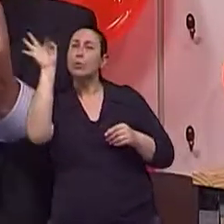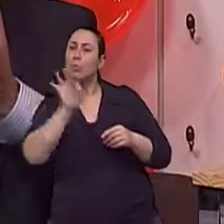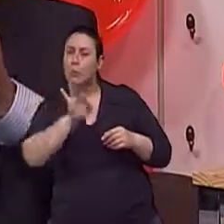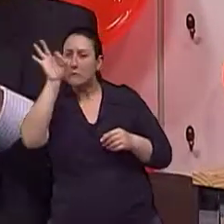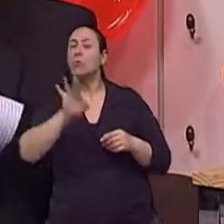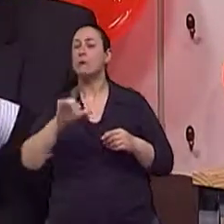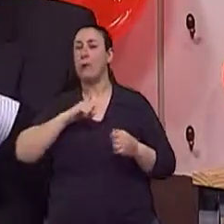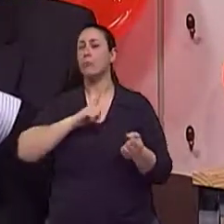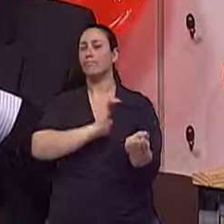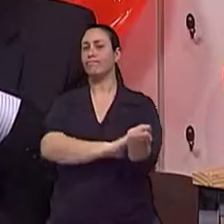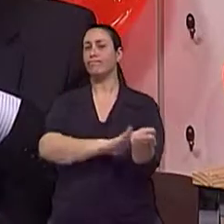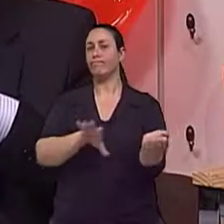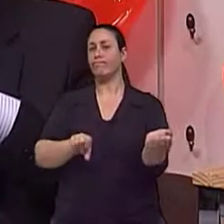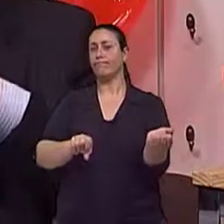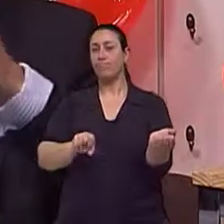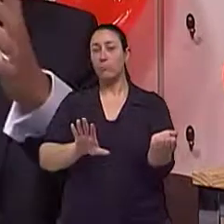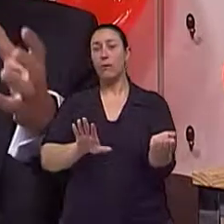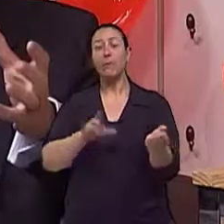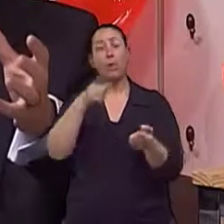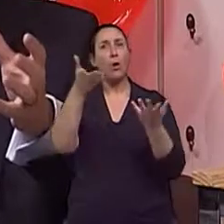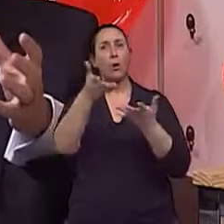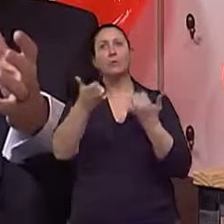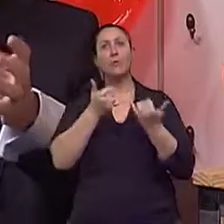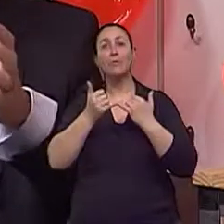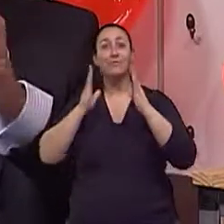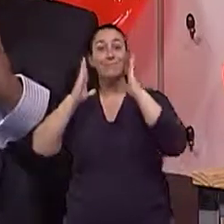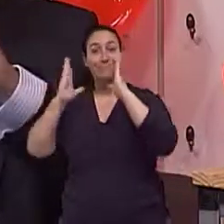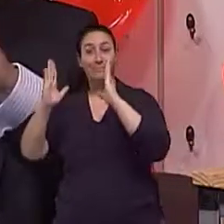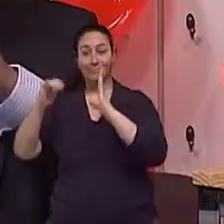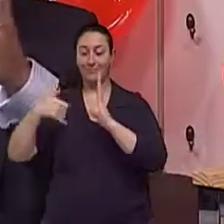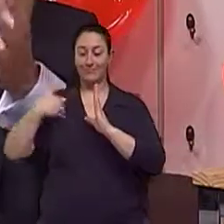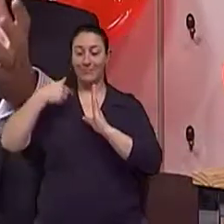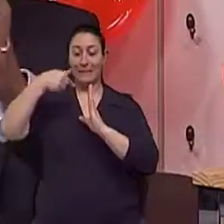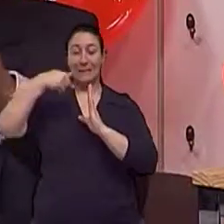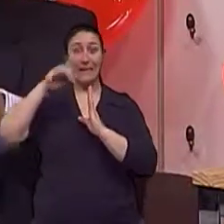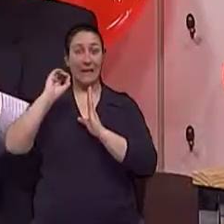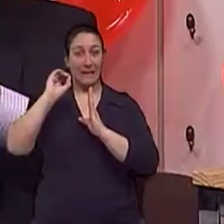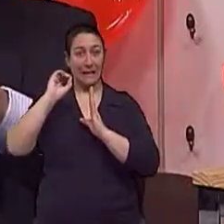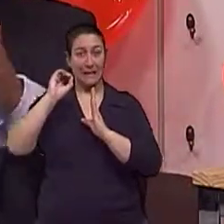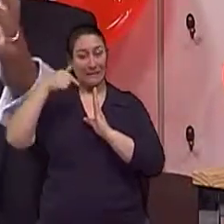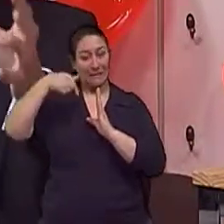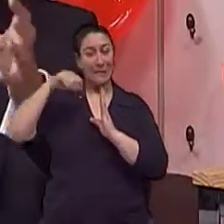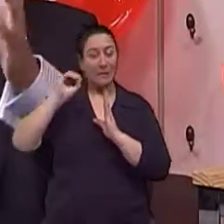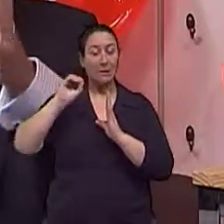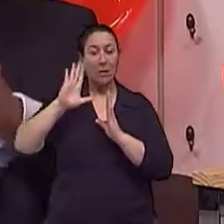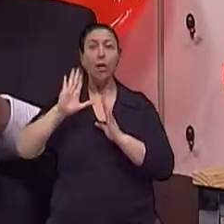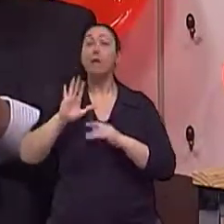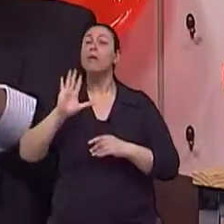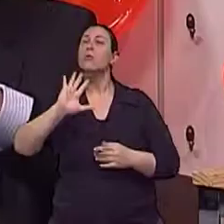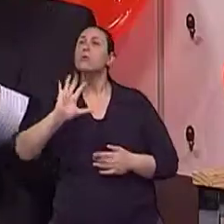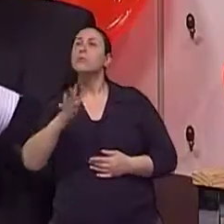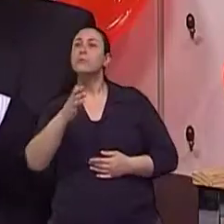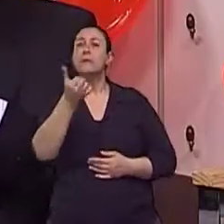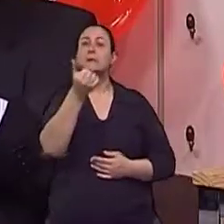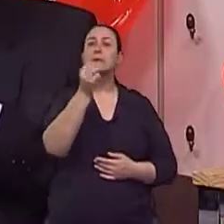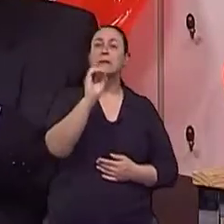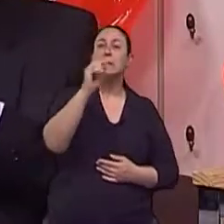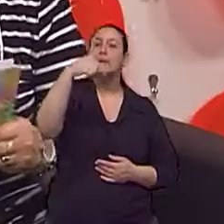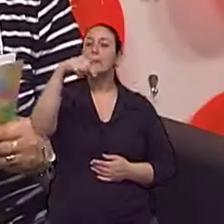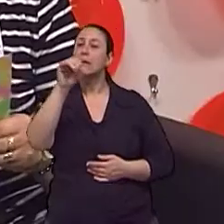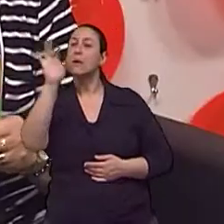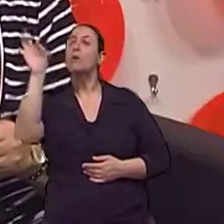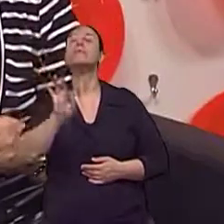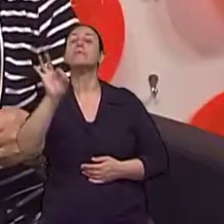população de 70 anos em torno de 60 a 70% desse grupo aí pertence